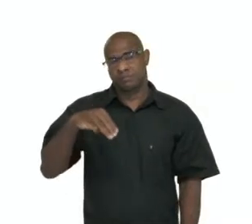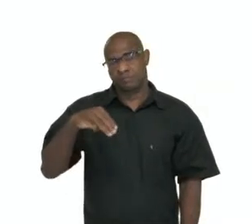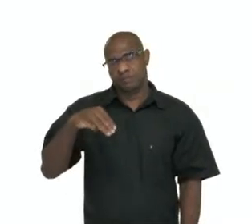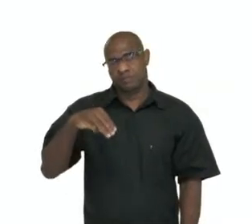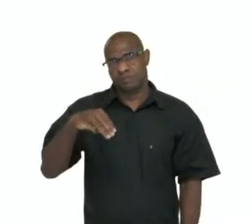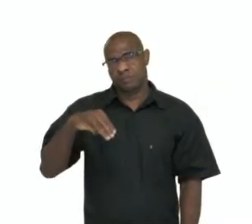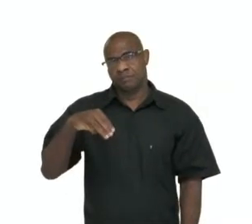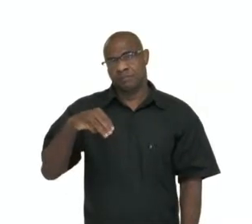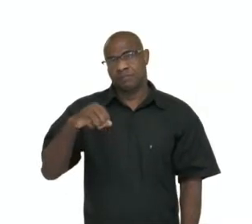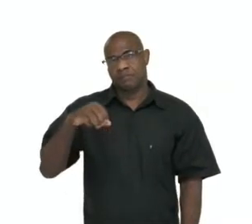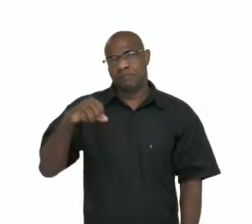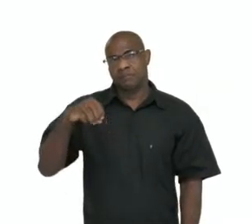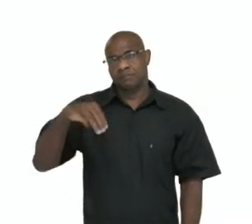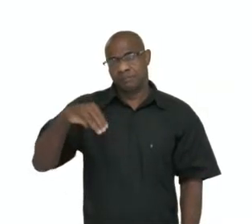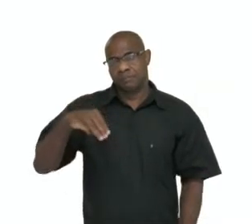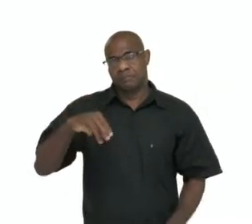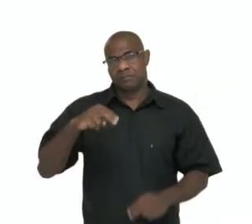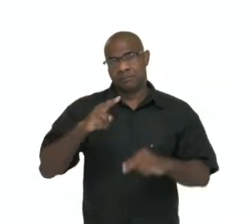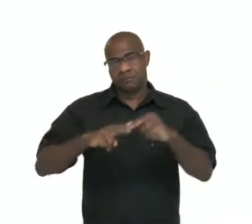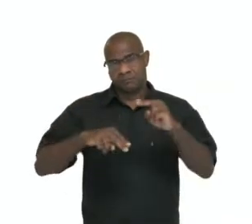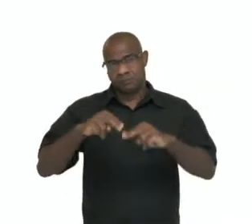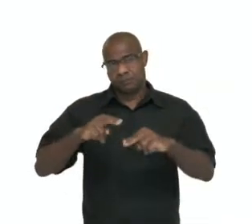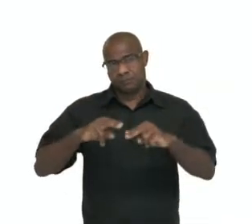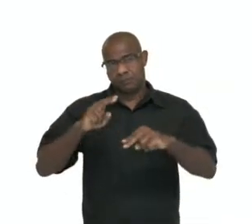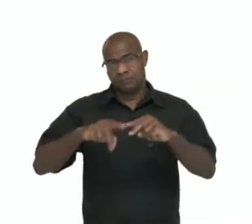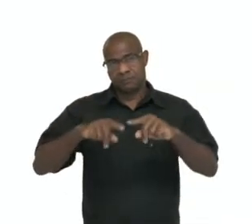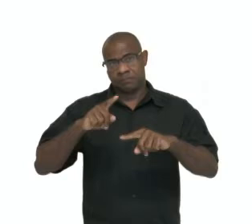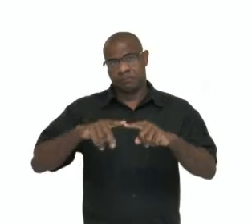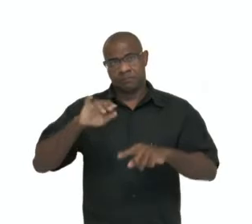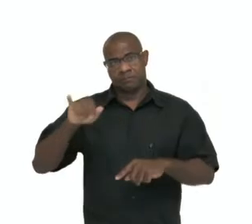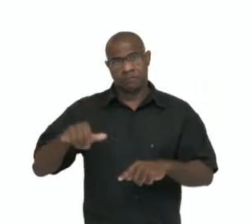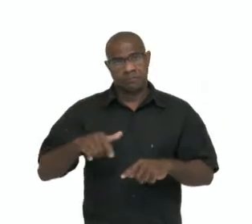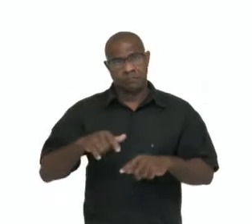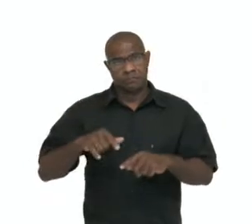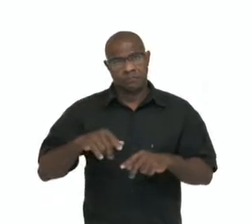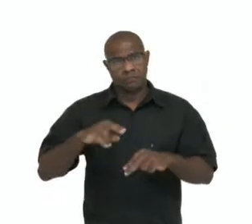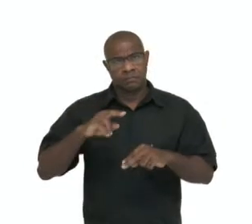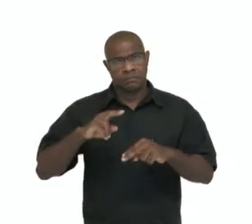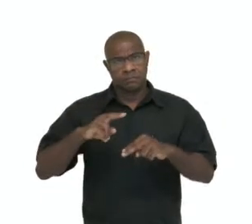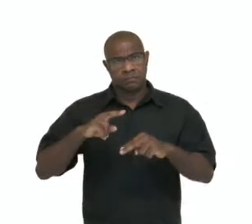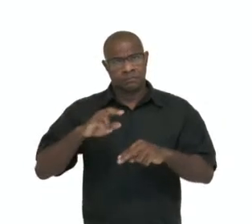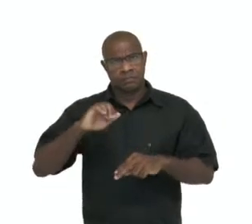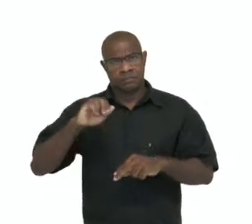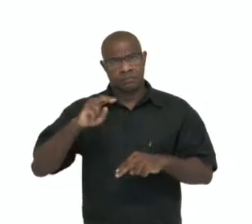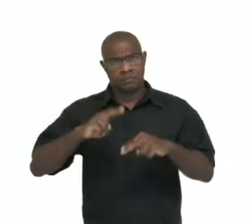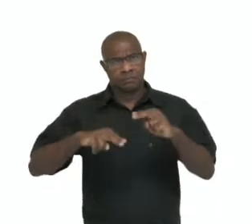5 anos, ele me escreveu de Carolina a última carta de aniversário.